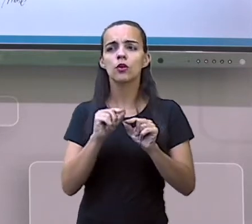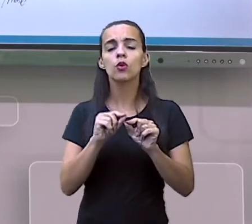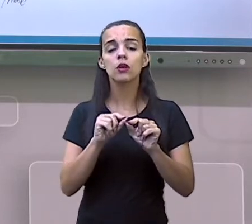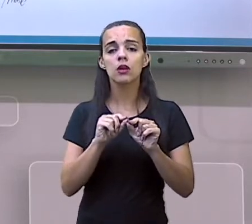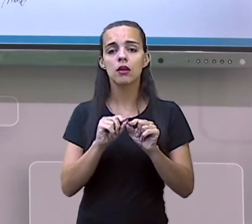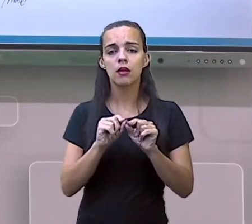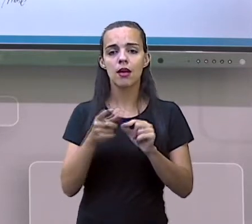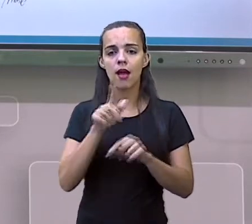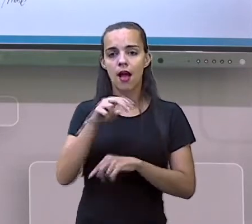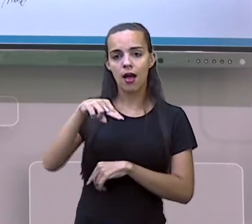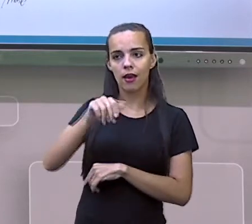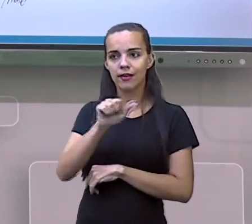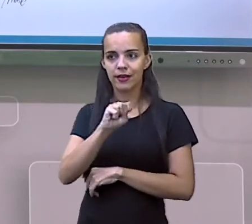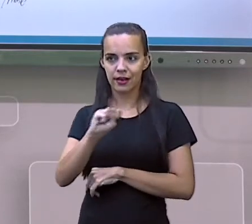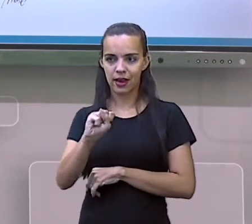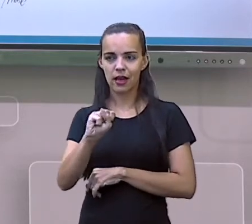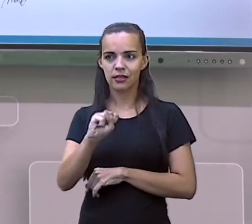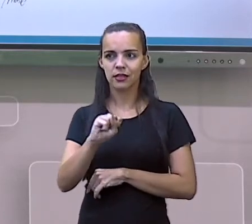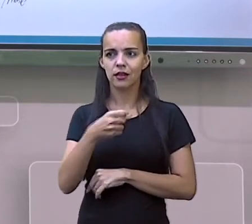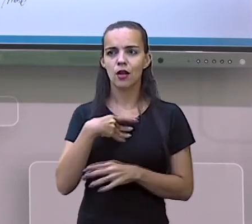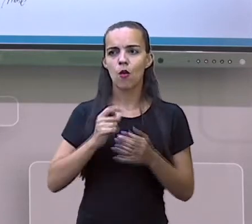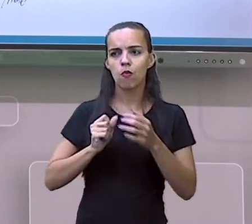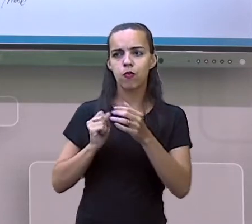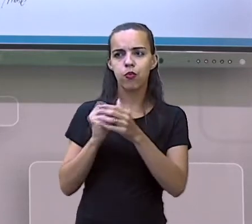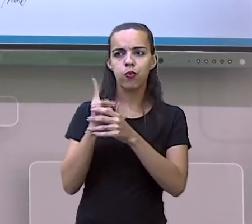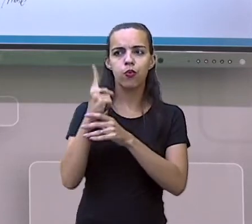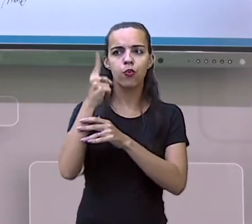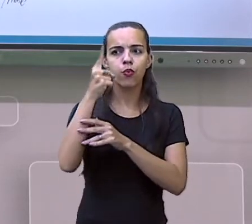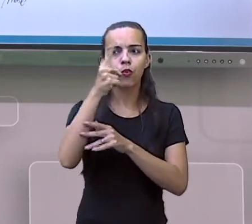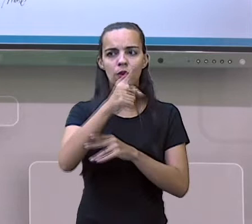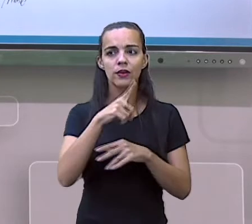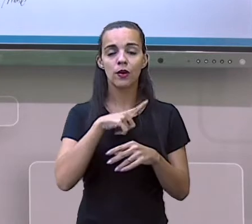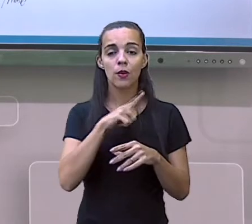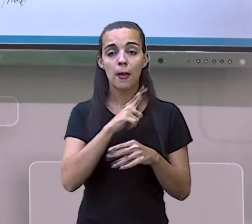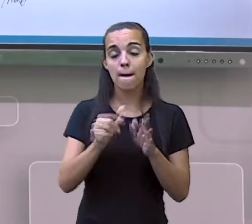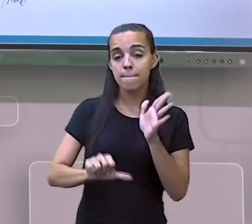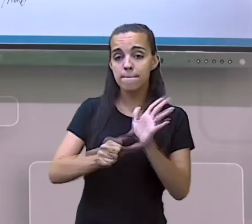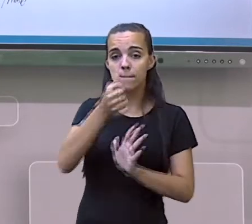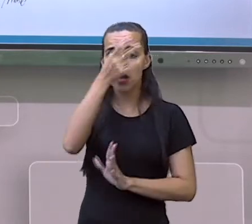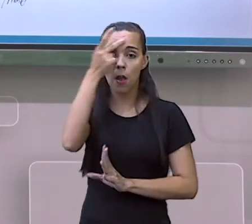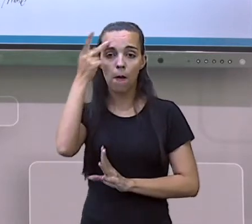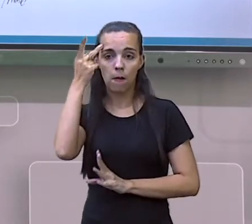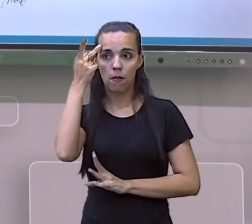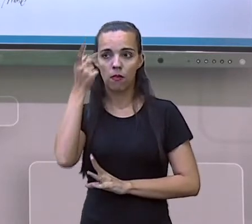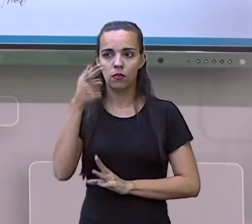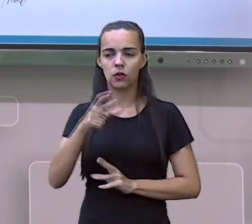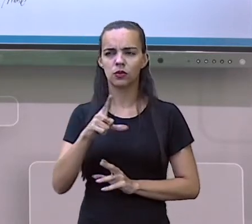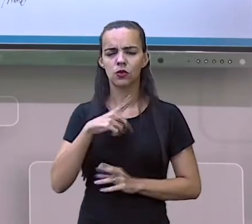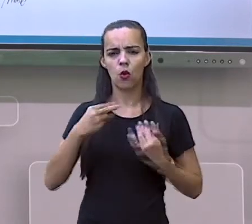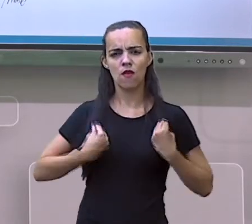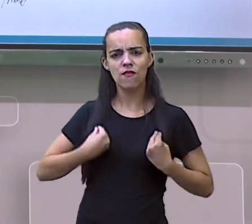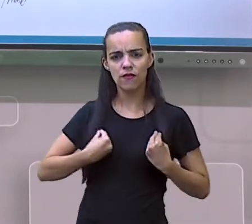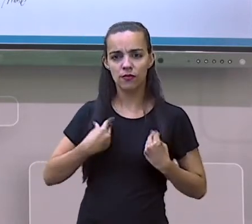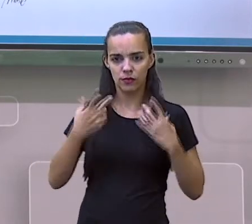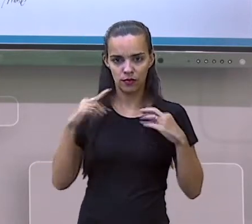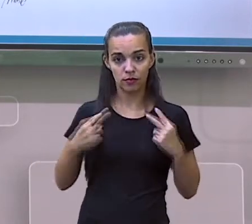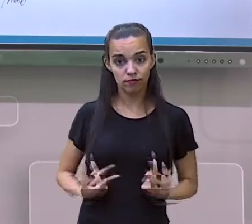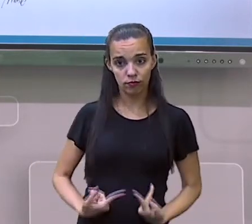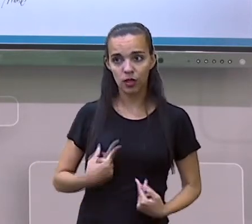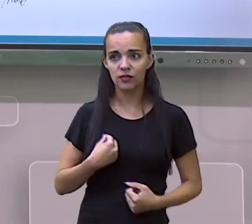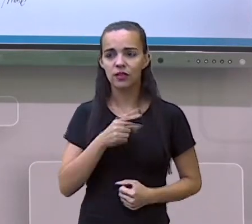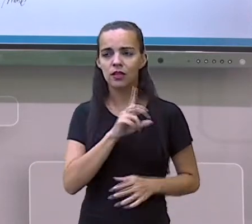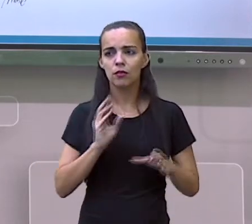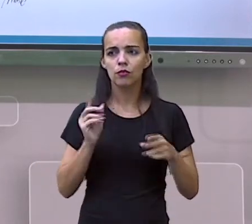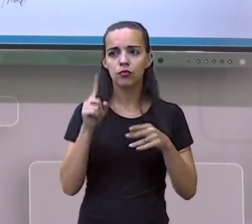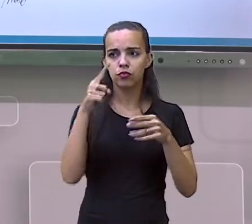nave Sputnik 1, bem como o primeiro ser vivo em órbita da Terra, né? A cadela